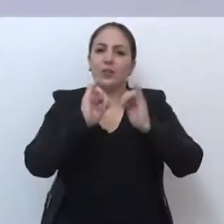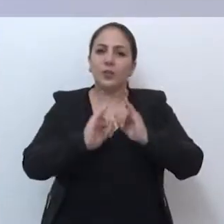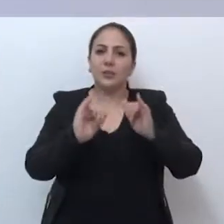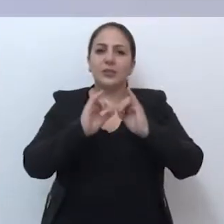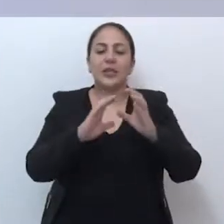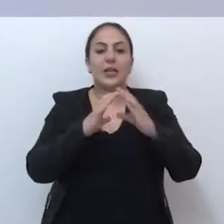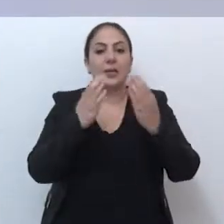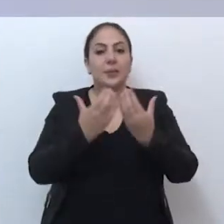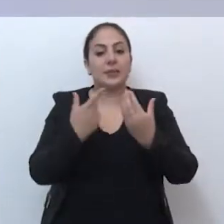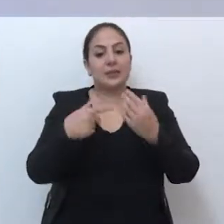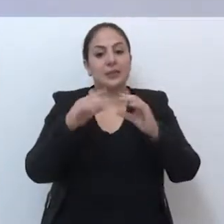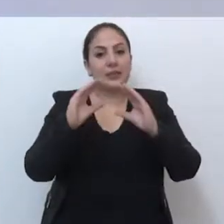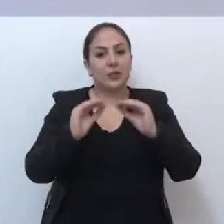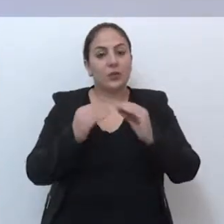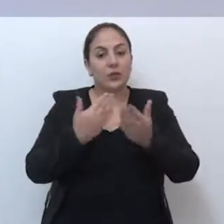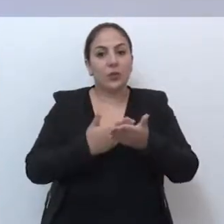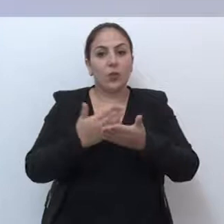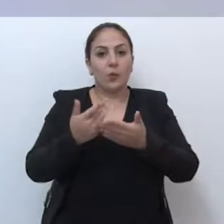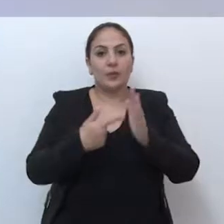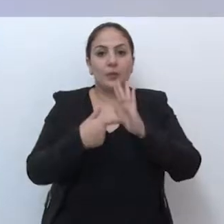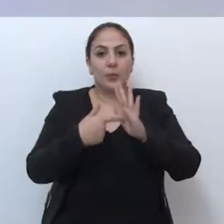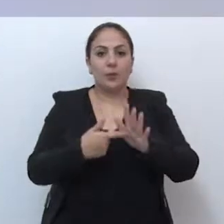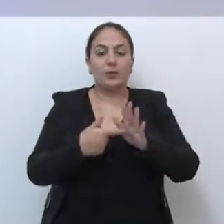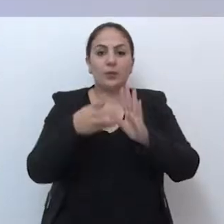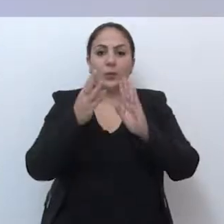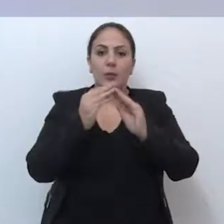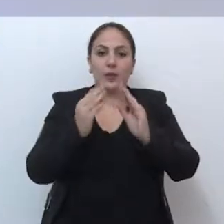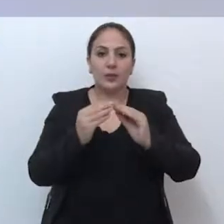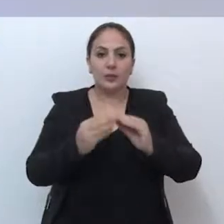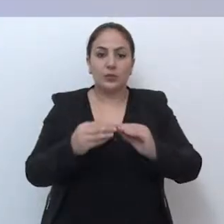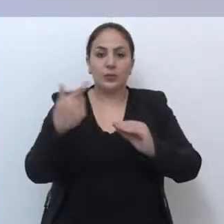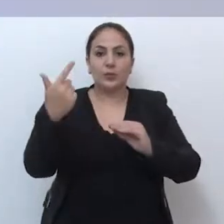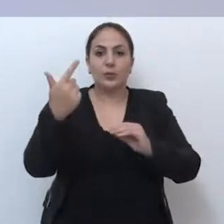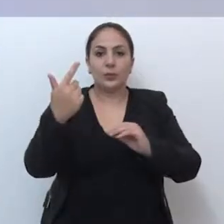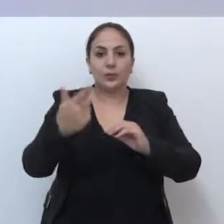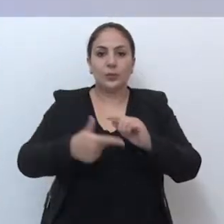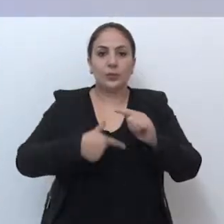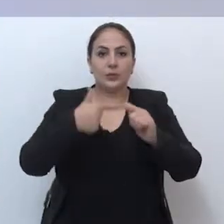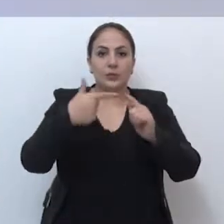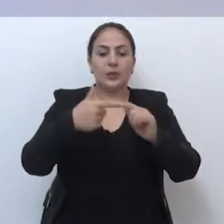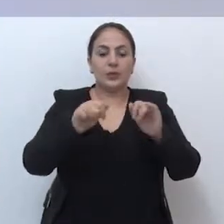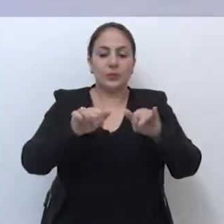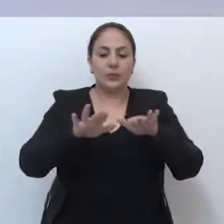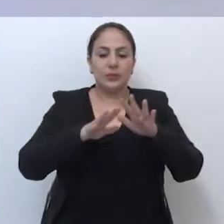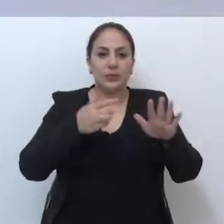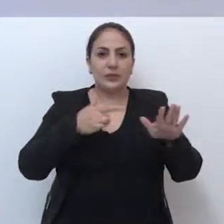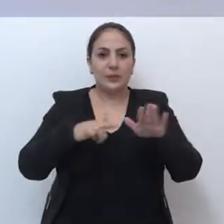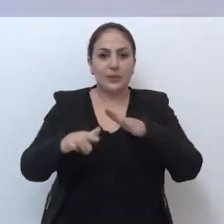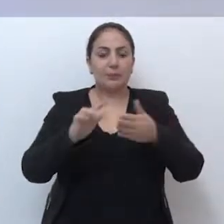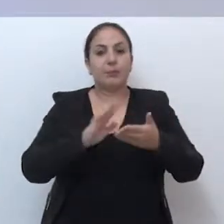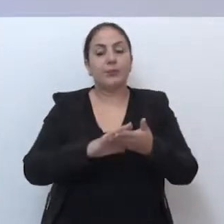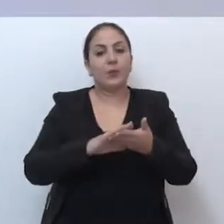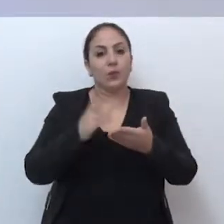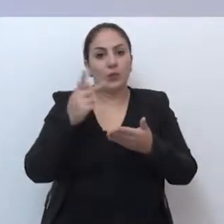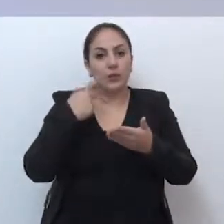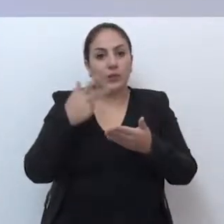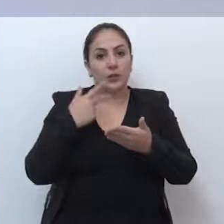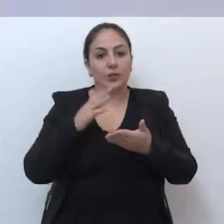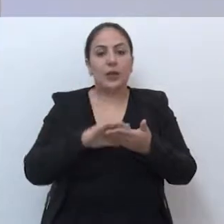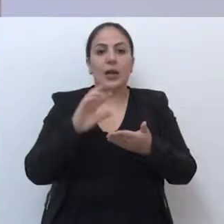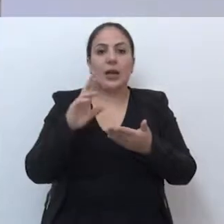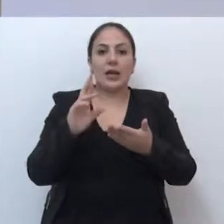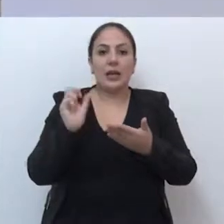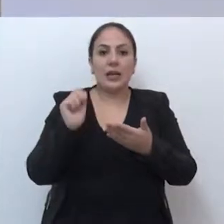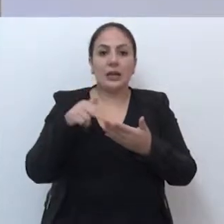O Jornal da Câmara desta noite inicia apresentando um resumo do segundo grande expediente da semana. O orador